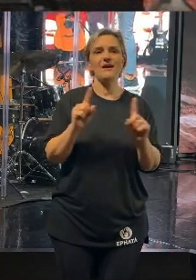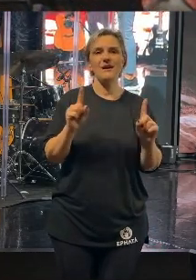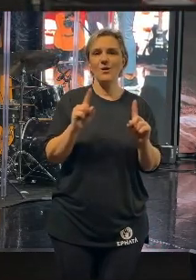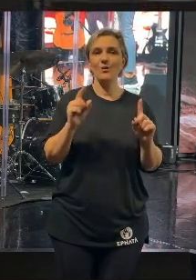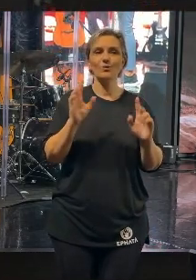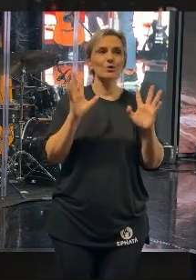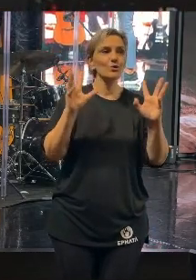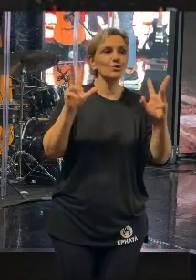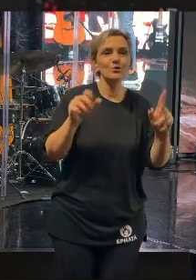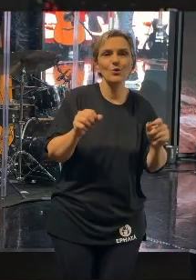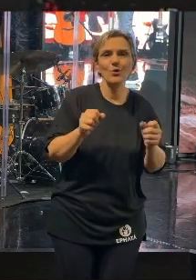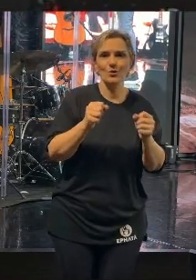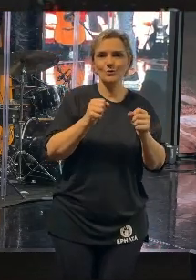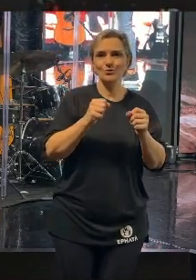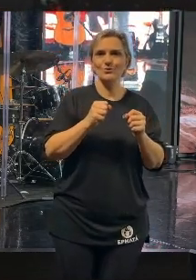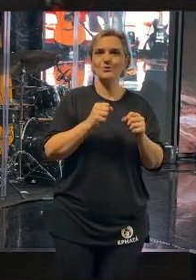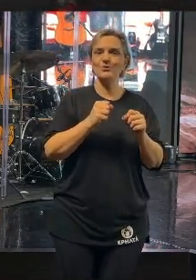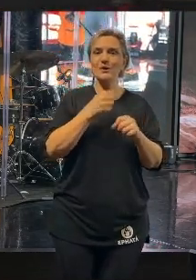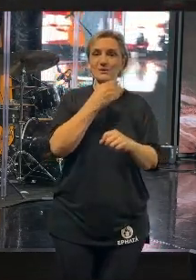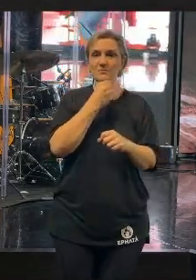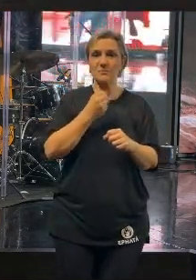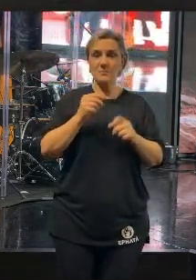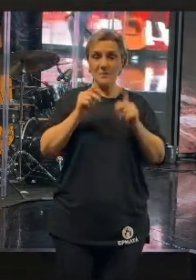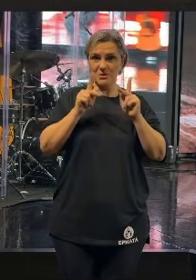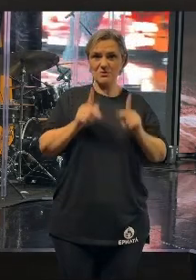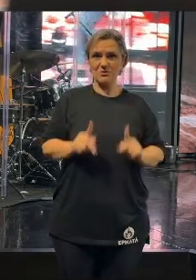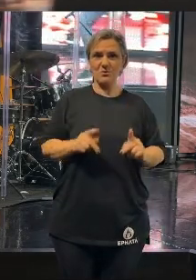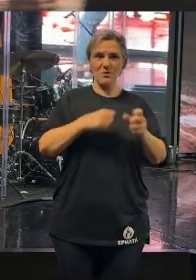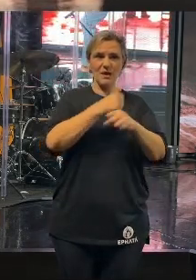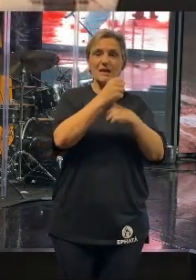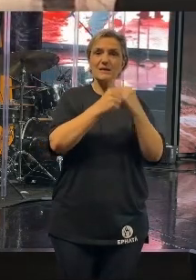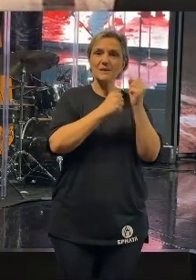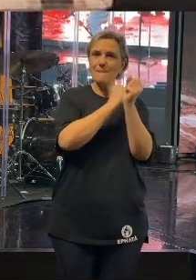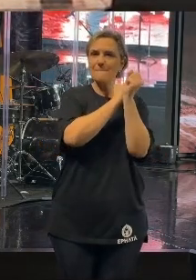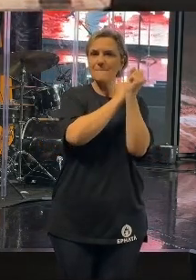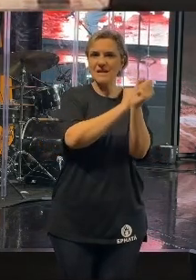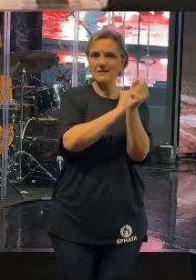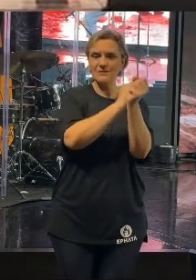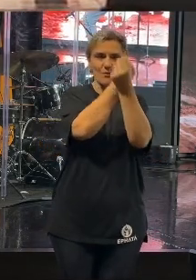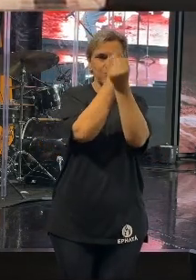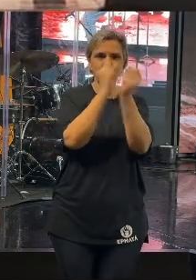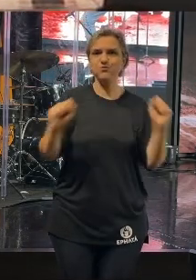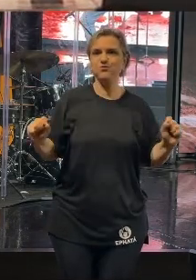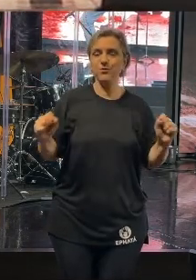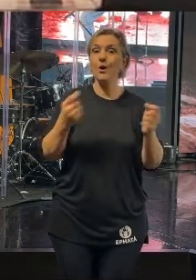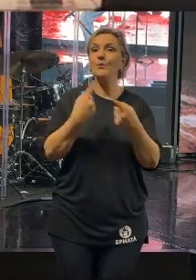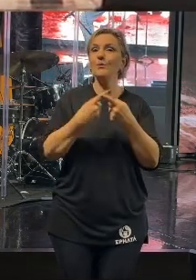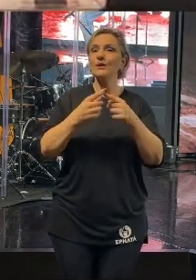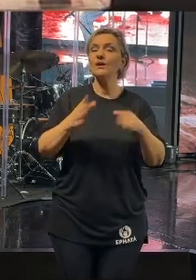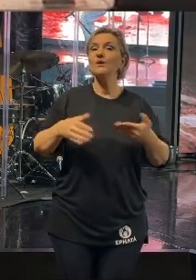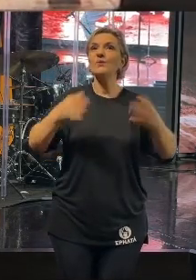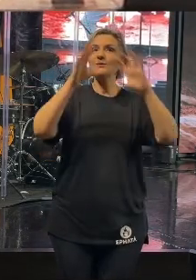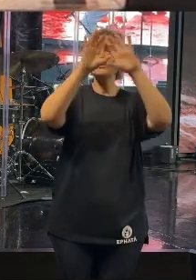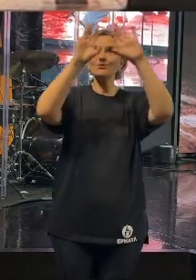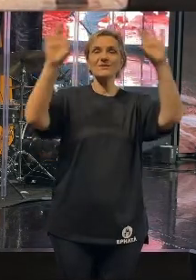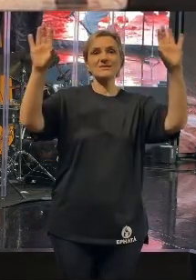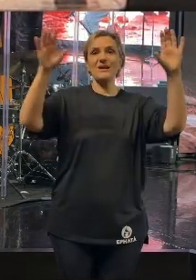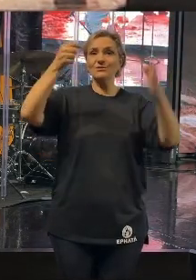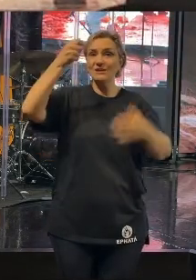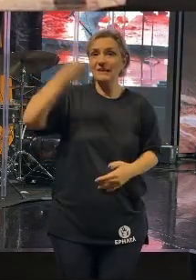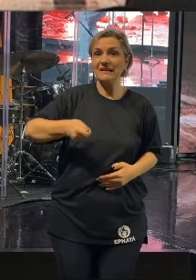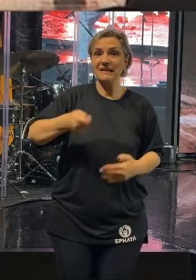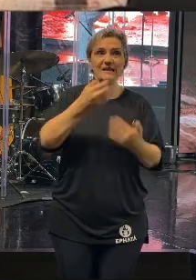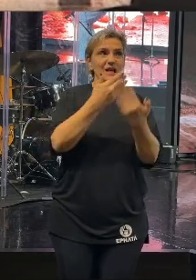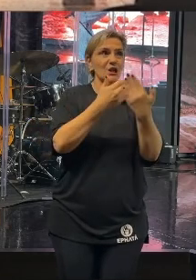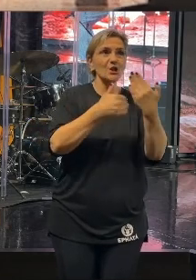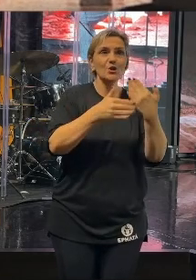Todos os presos foram soltos. Porque quando o céu determina, todas as portas se abrem